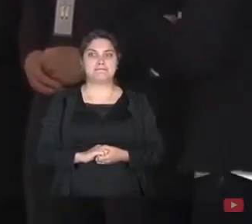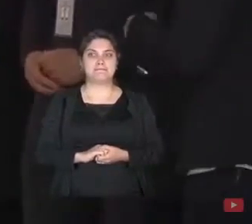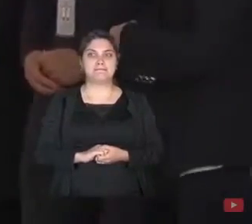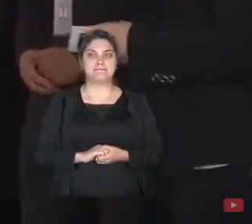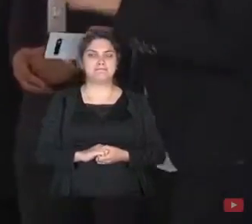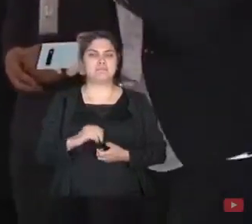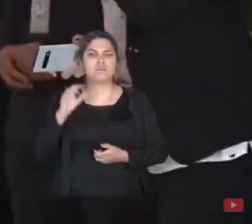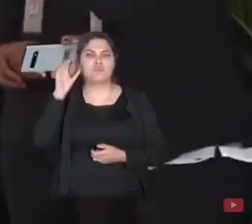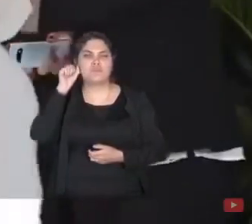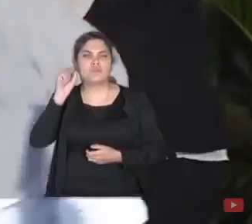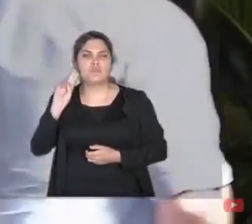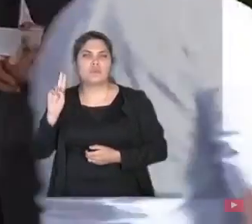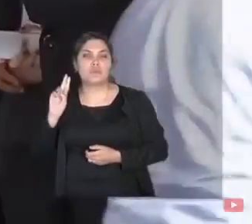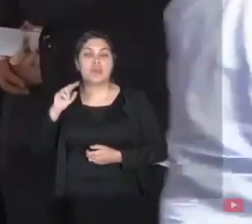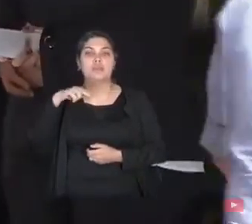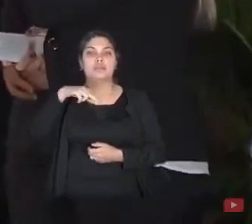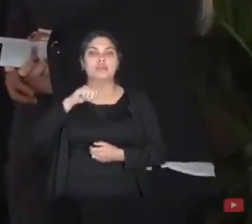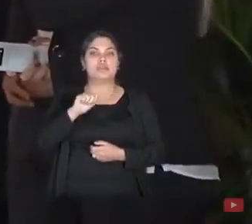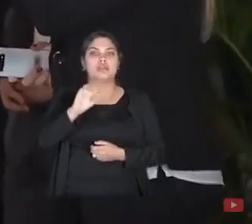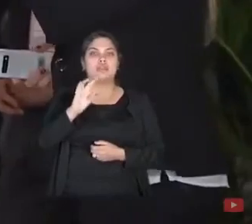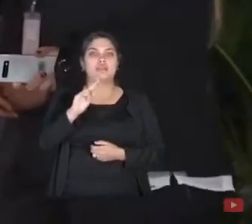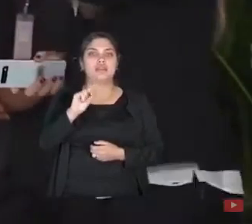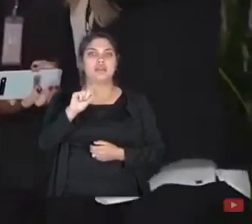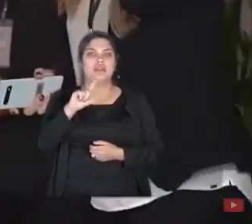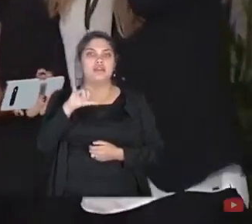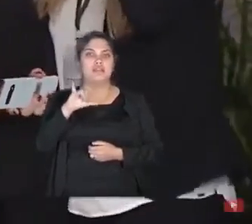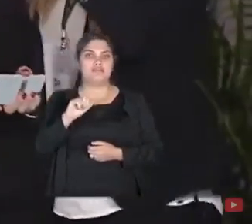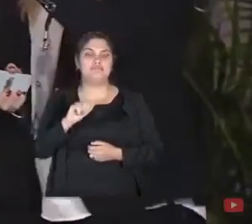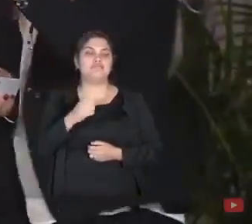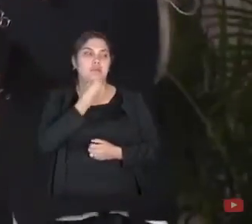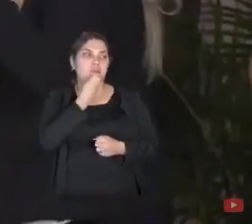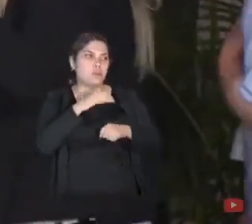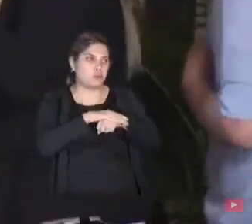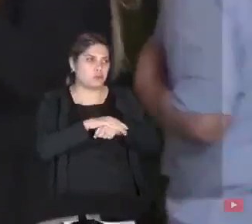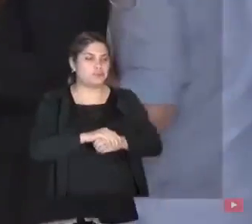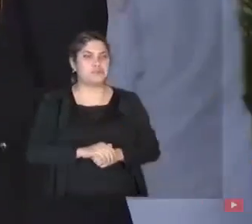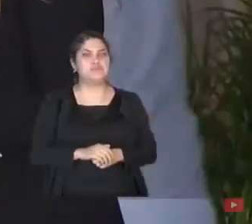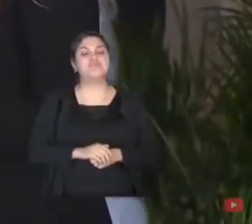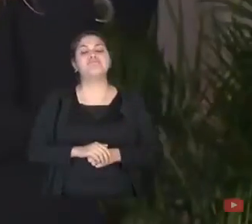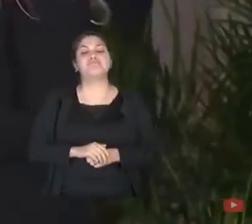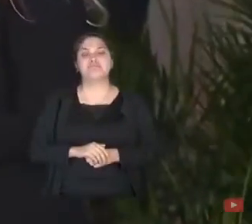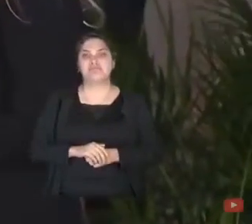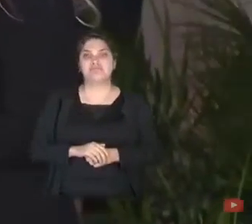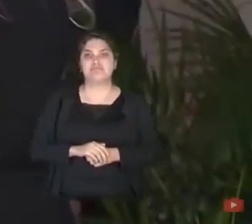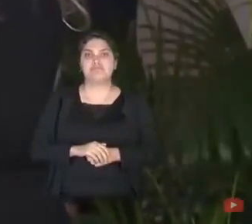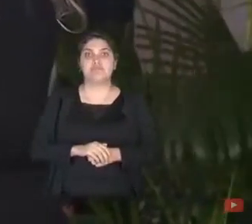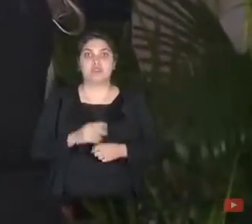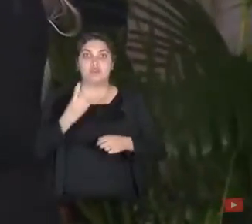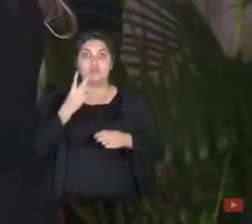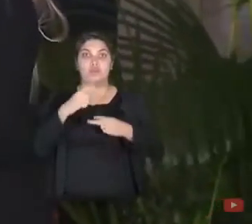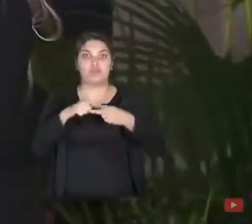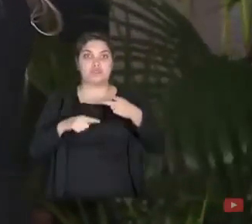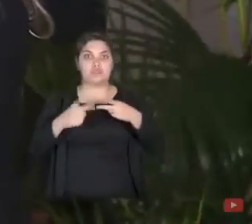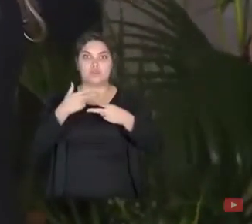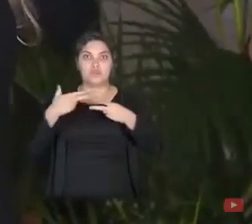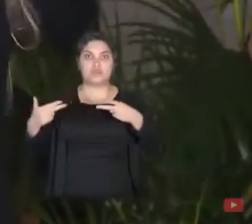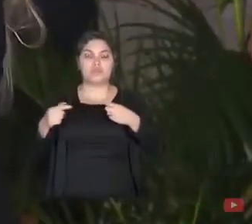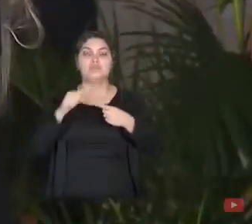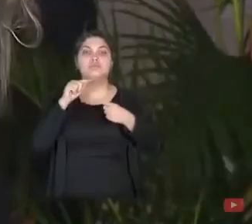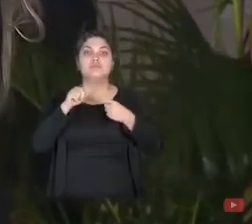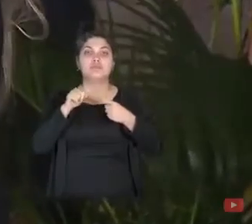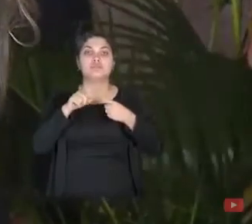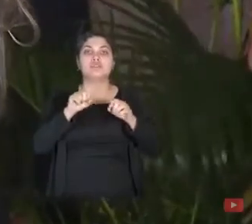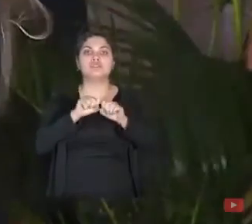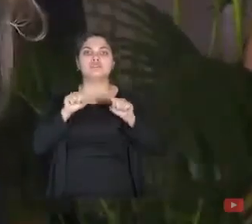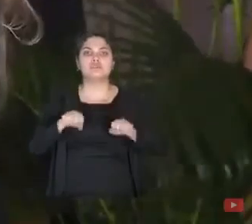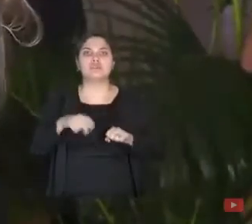Eu não vi o nome da repórter, mas... Natália. Boa noite, ministro. Boa noite, ministro, Natália. Duas questões. O senhor falou que o sistema, que o